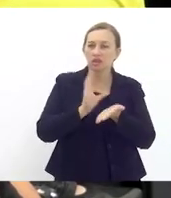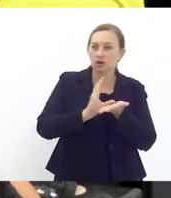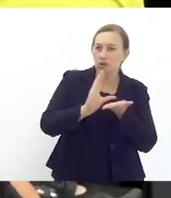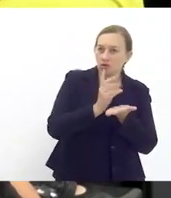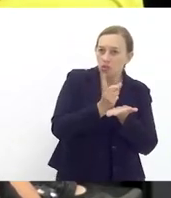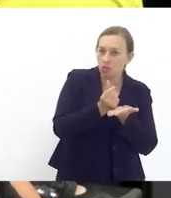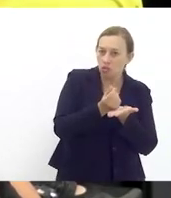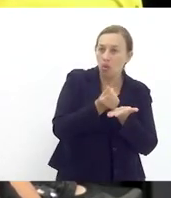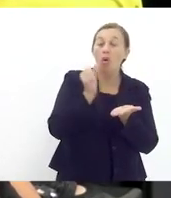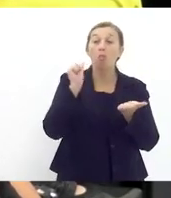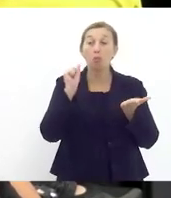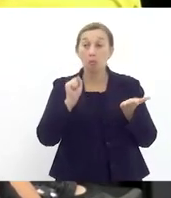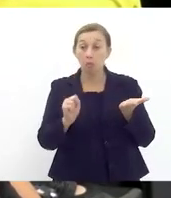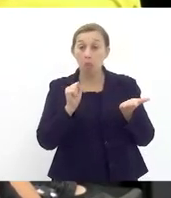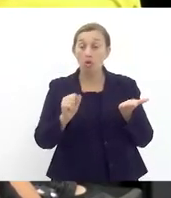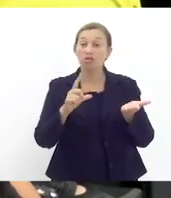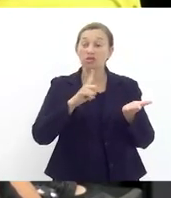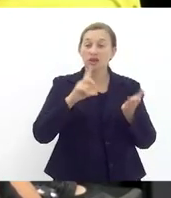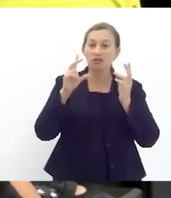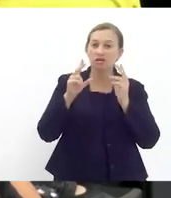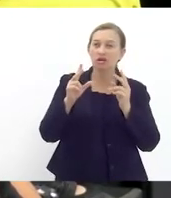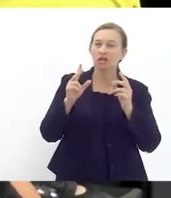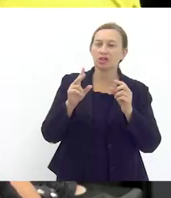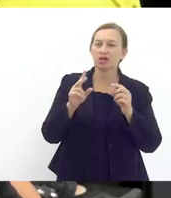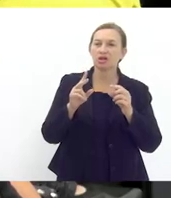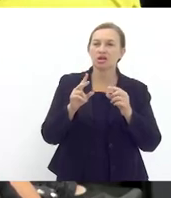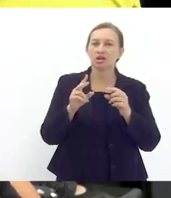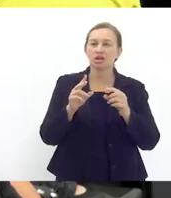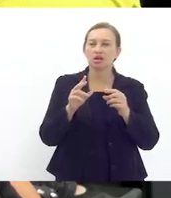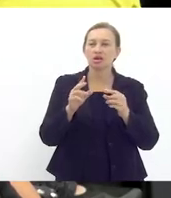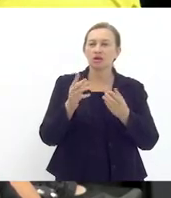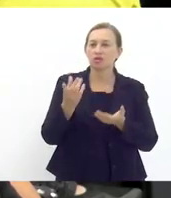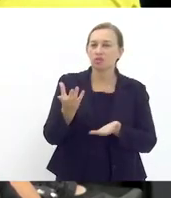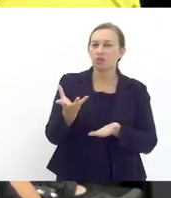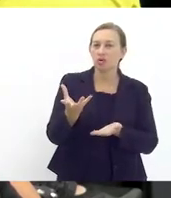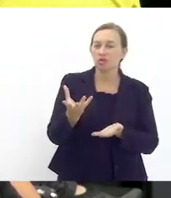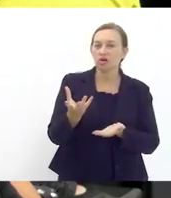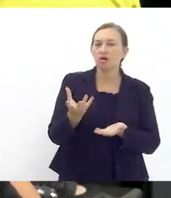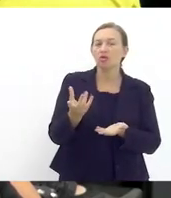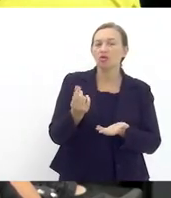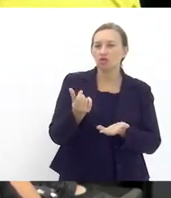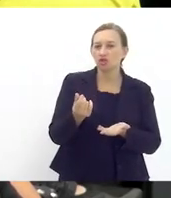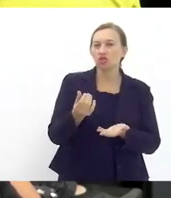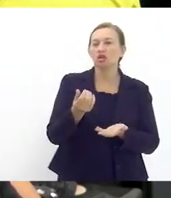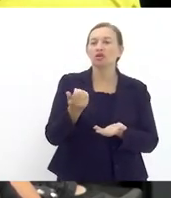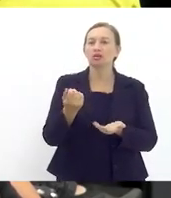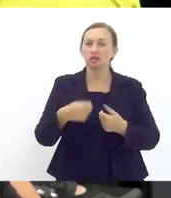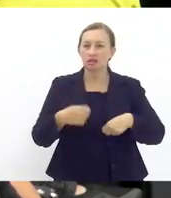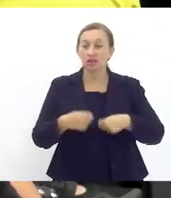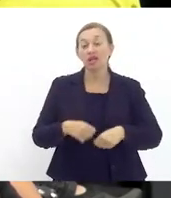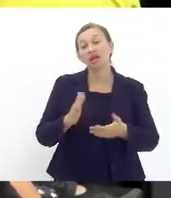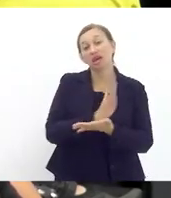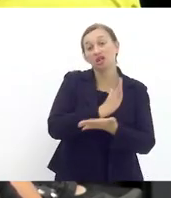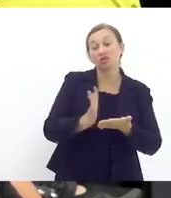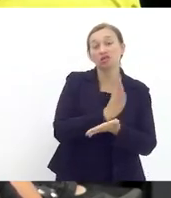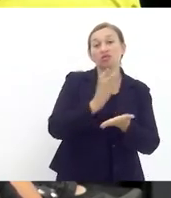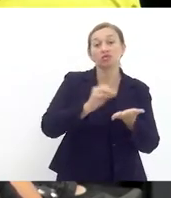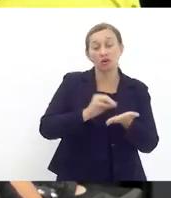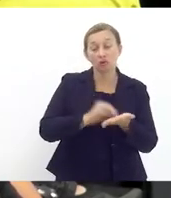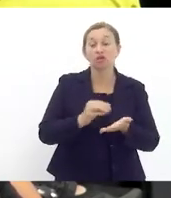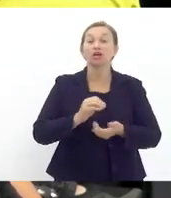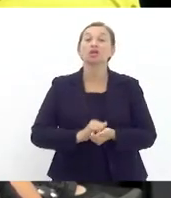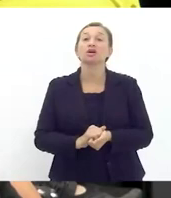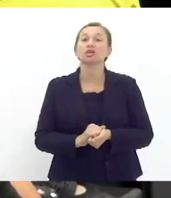para que a gente possa ter a visibilidade necessária que que muitas vezes nos falta e a visibilidade